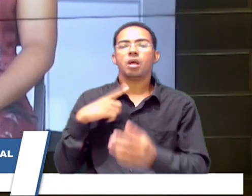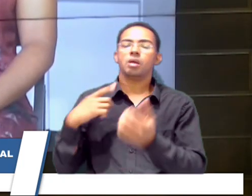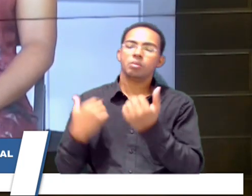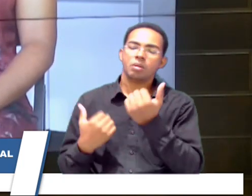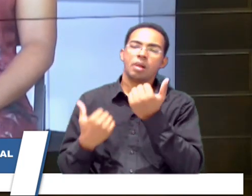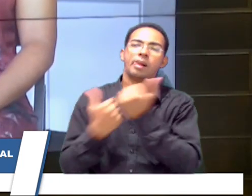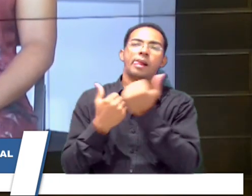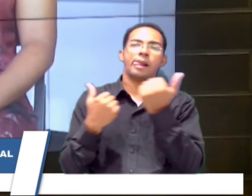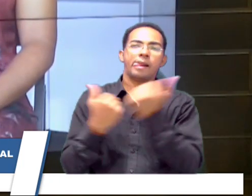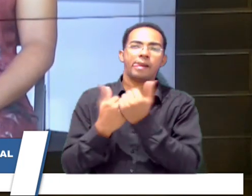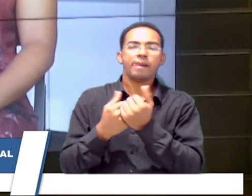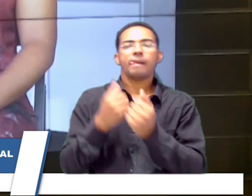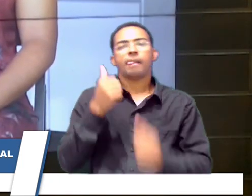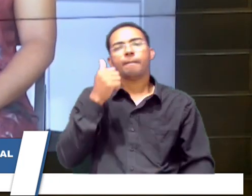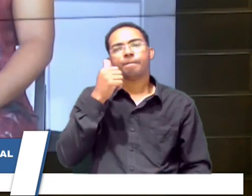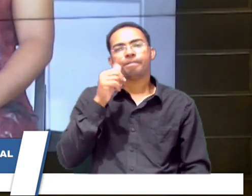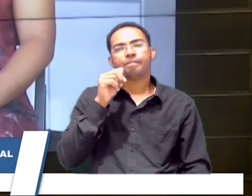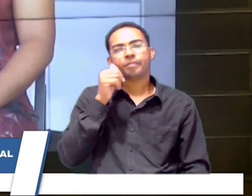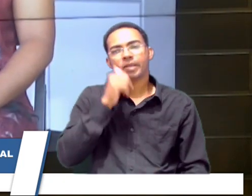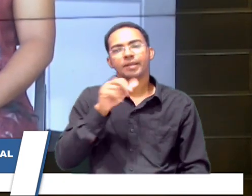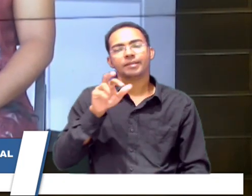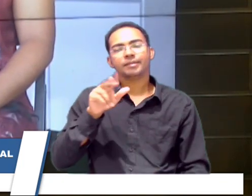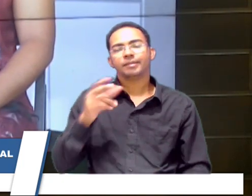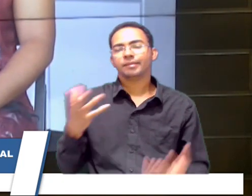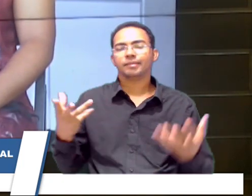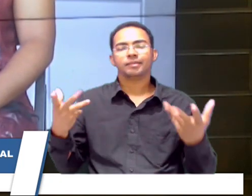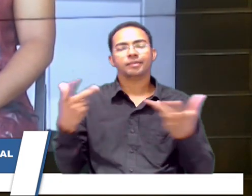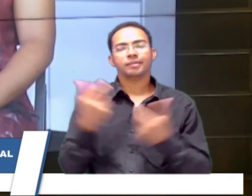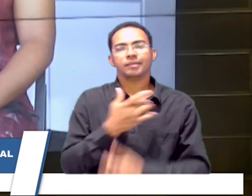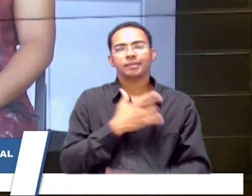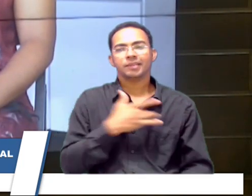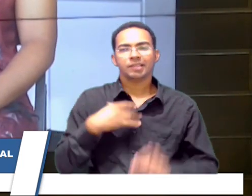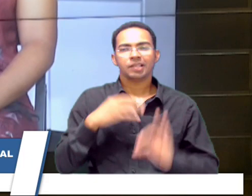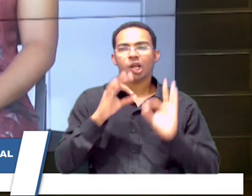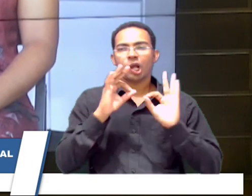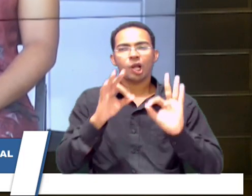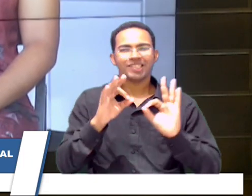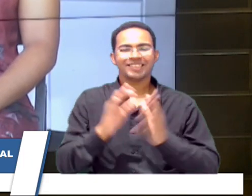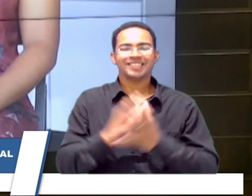e a minha irmã assim tá maravilhosamente bem, né, mano?